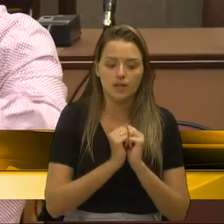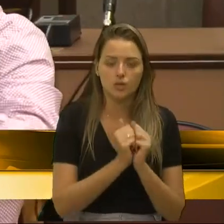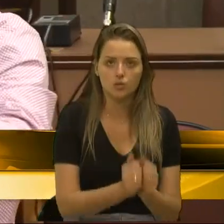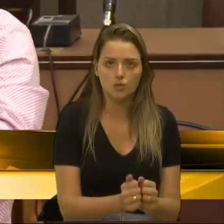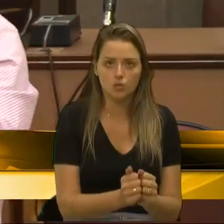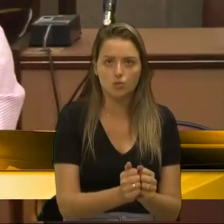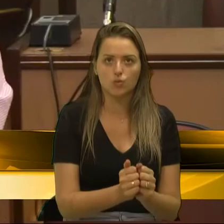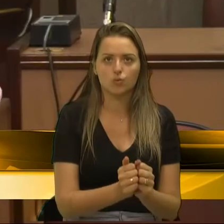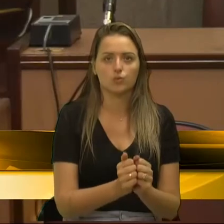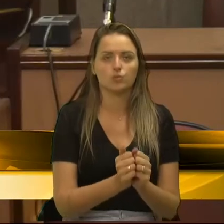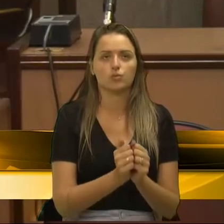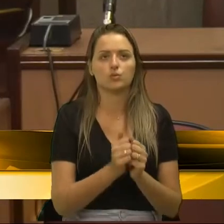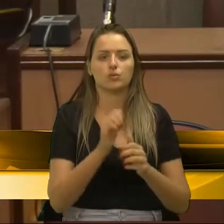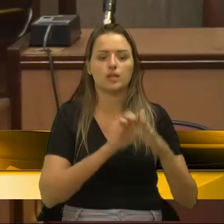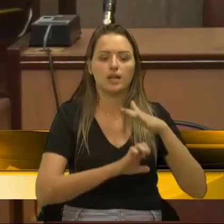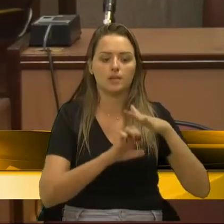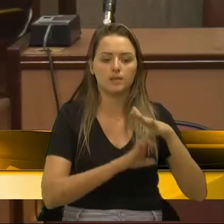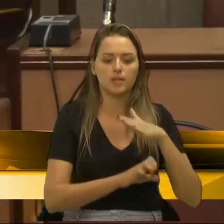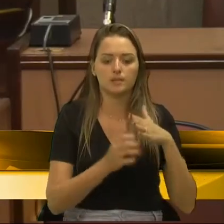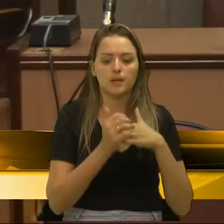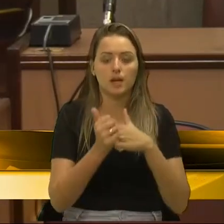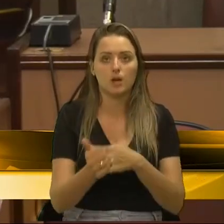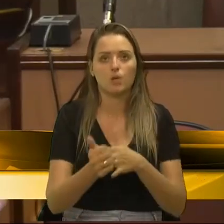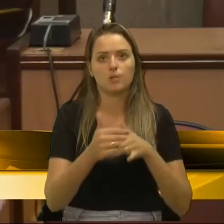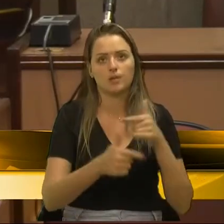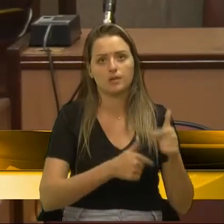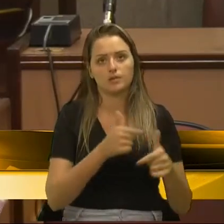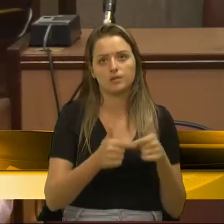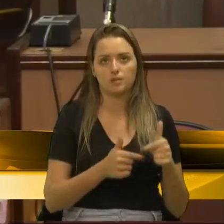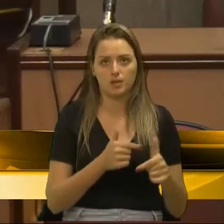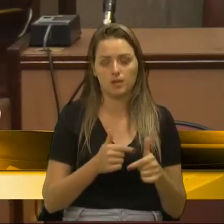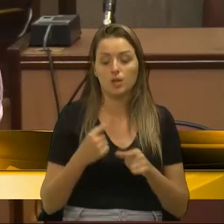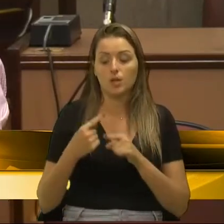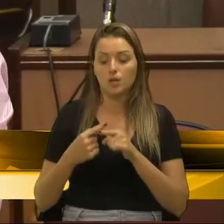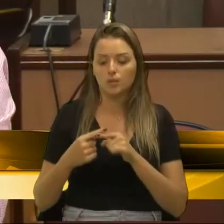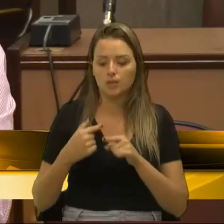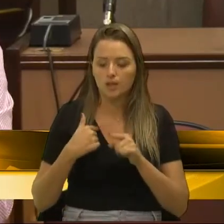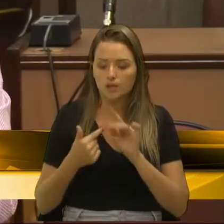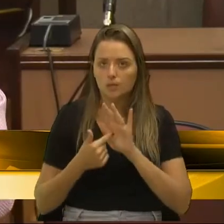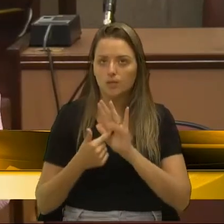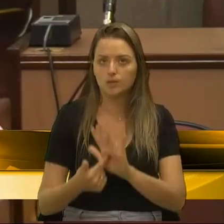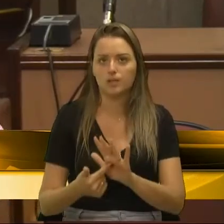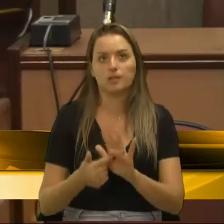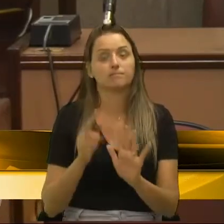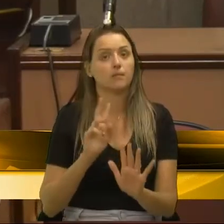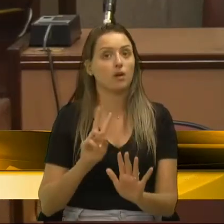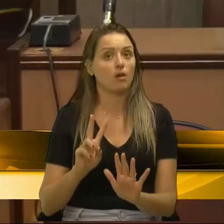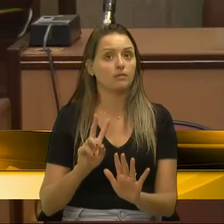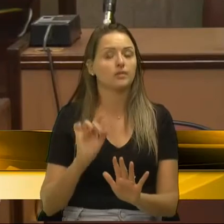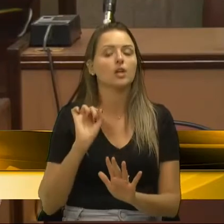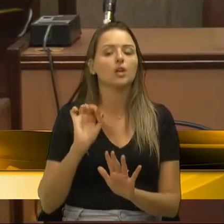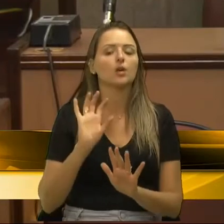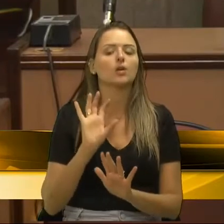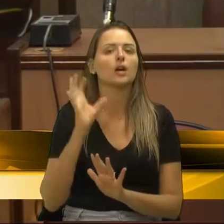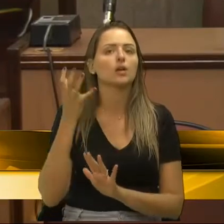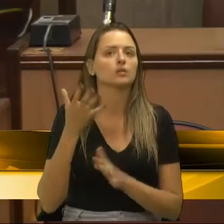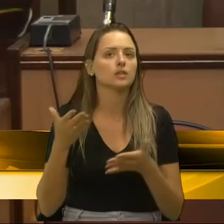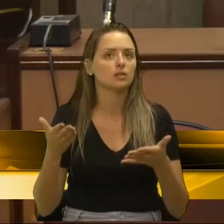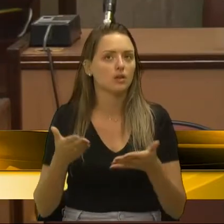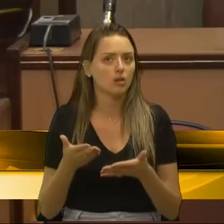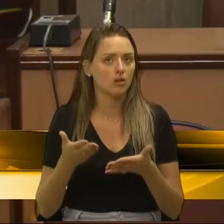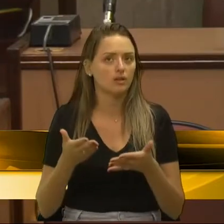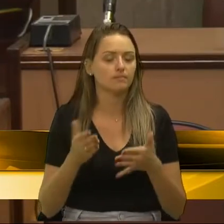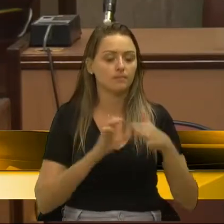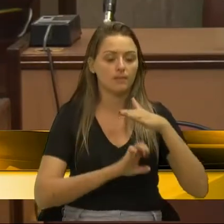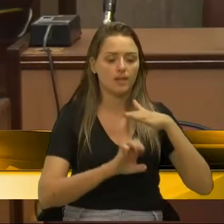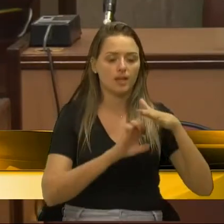dessa empleiteira acompanhar os trabalhos, porque eu muito bem pontuei para ele. olha, o que está acontecendo aqui? A empleiteira